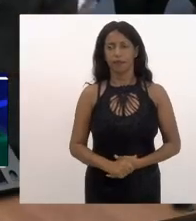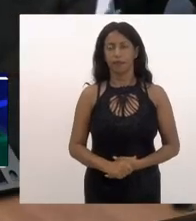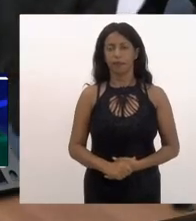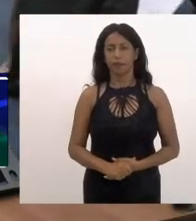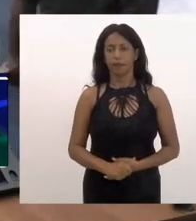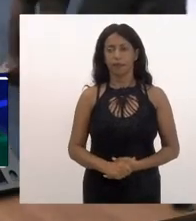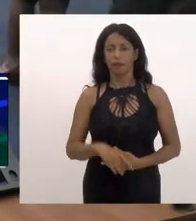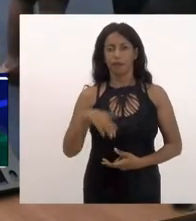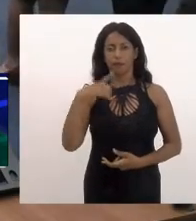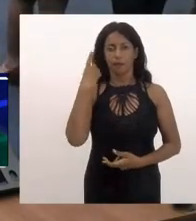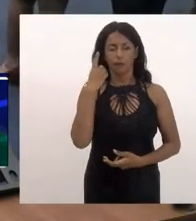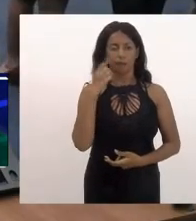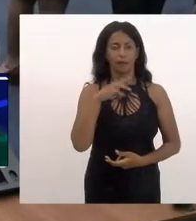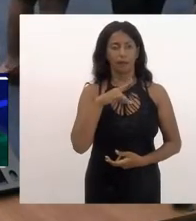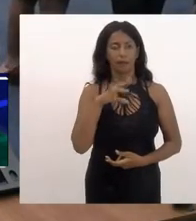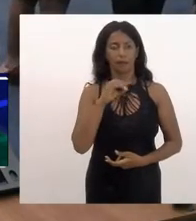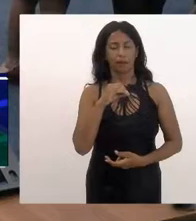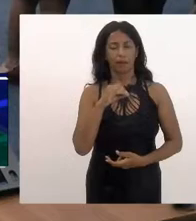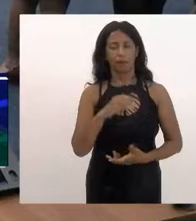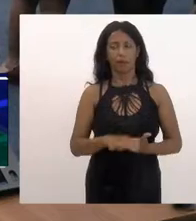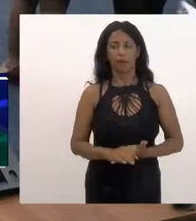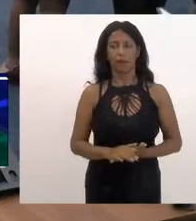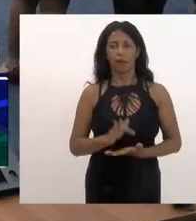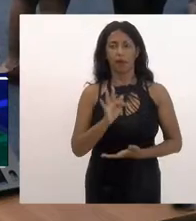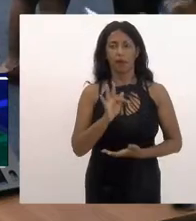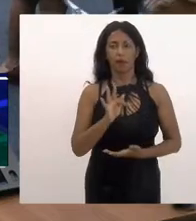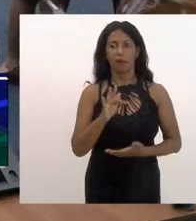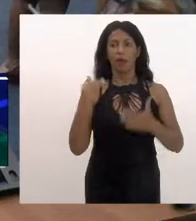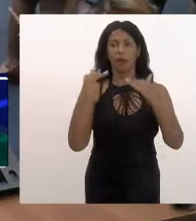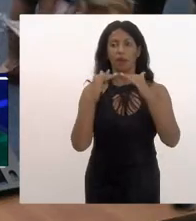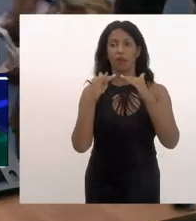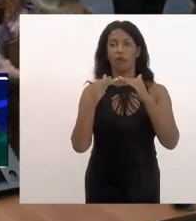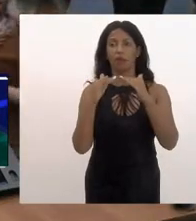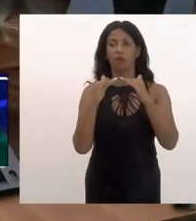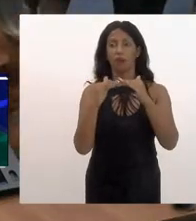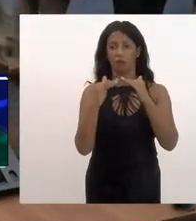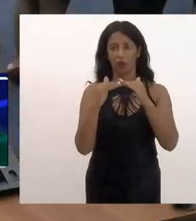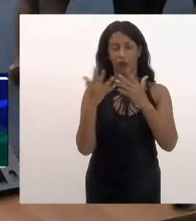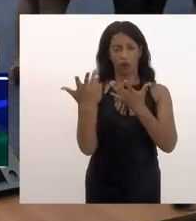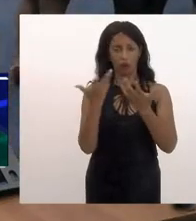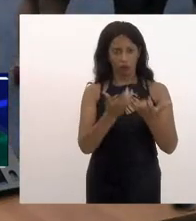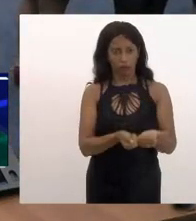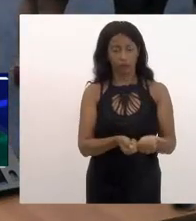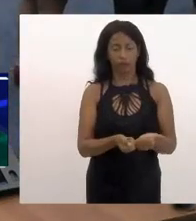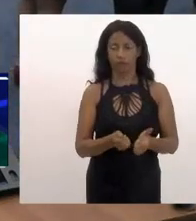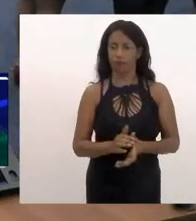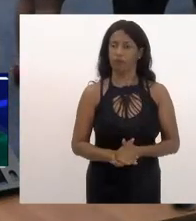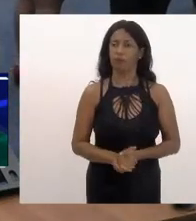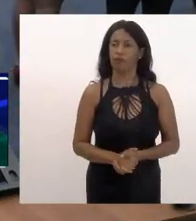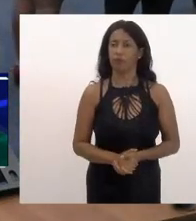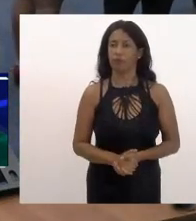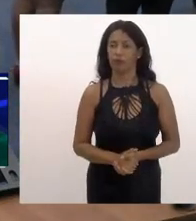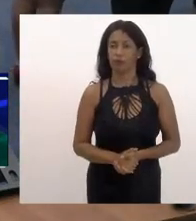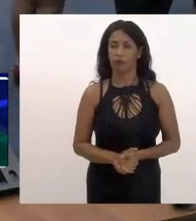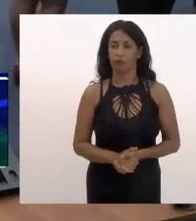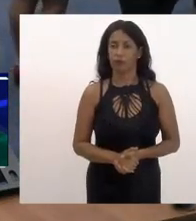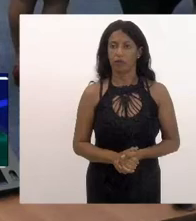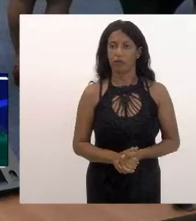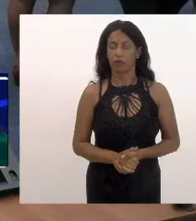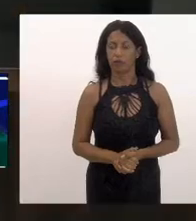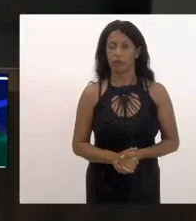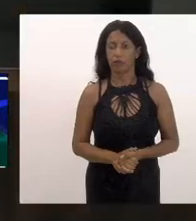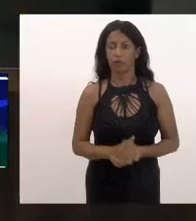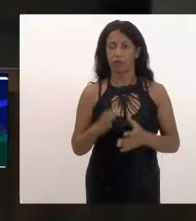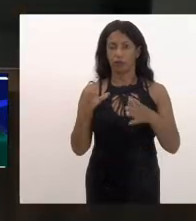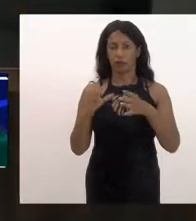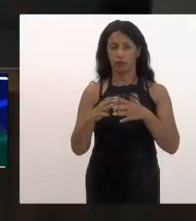Deputado Marcelo Cabeleireiro, deputada Franciane Mota. Favorável. Ok, presidente. Favorável emitiu Marcelo.